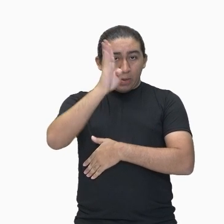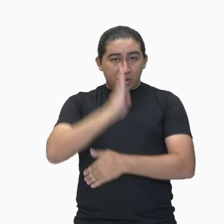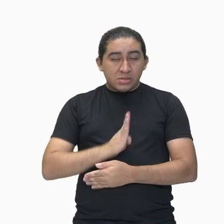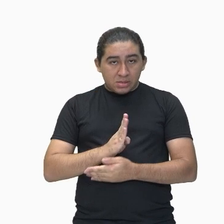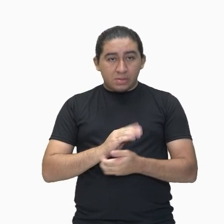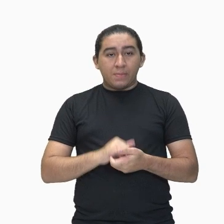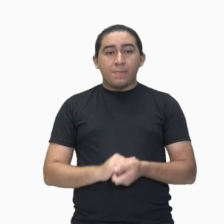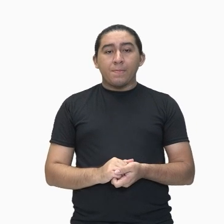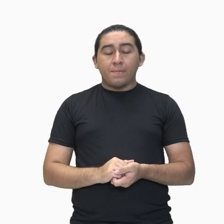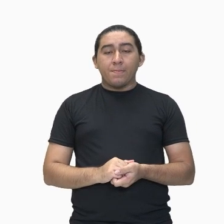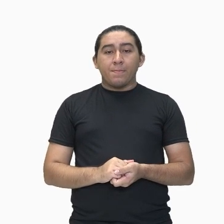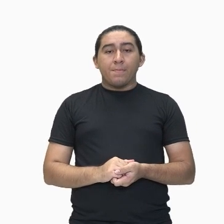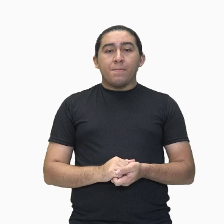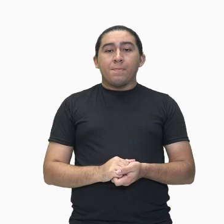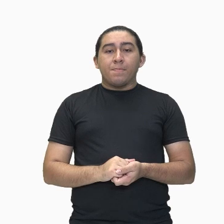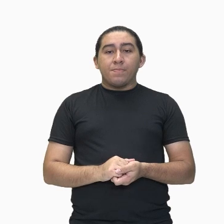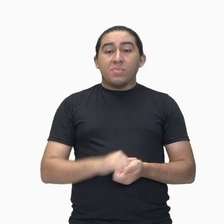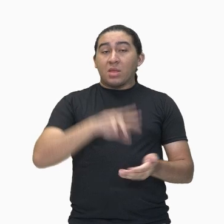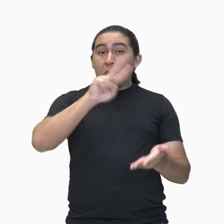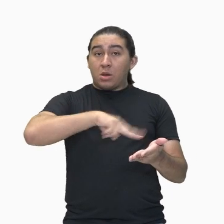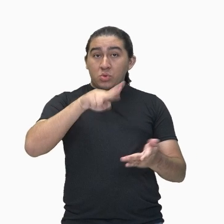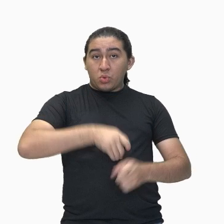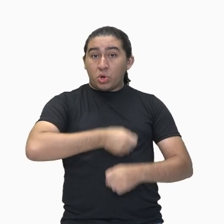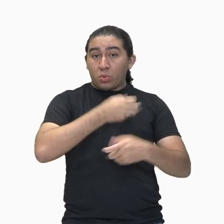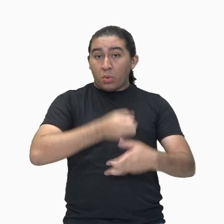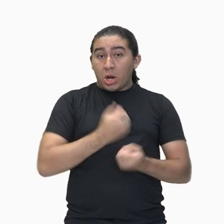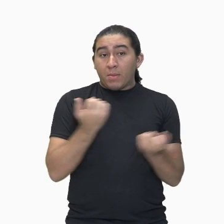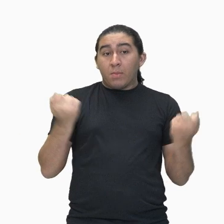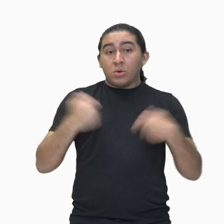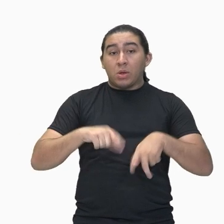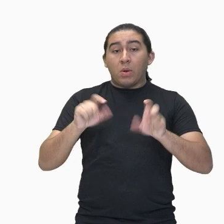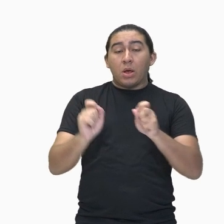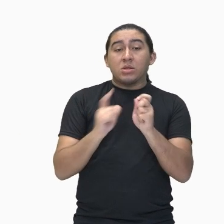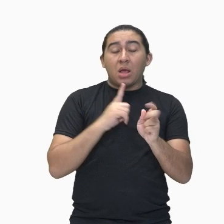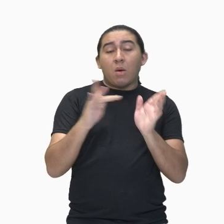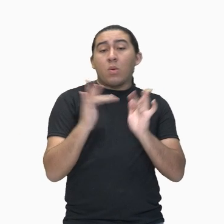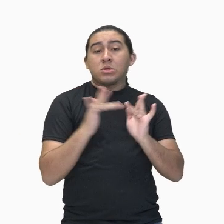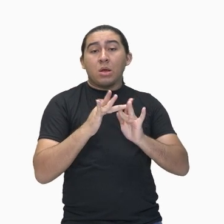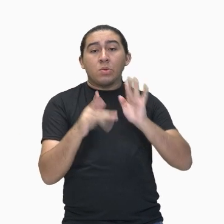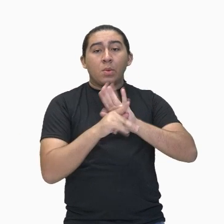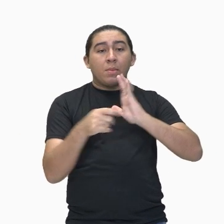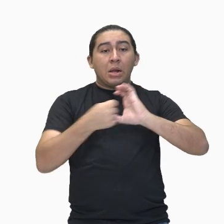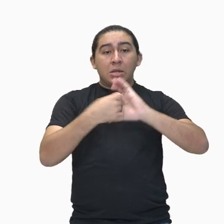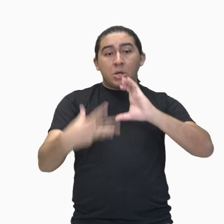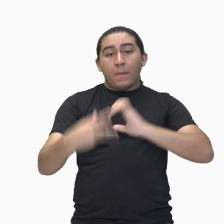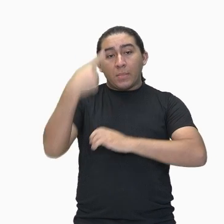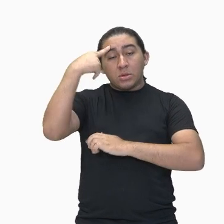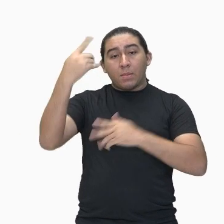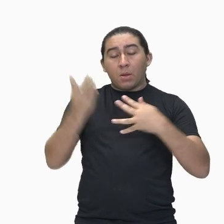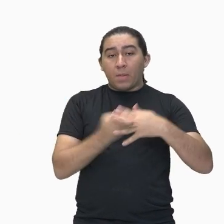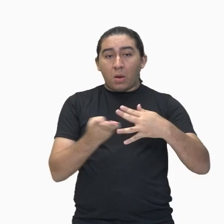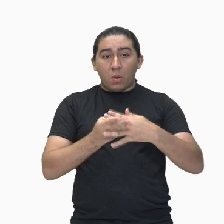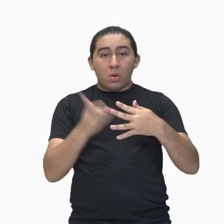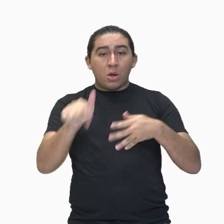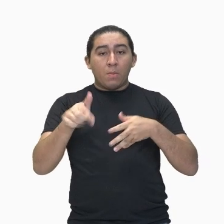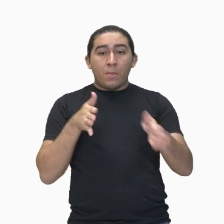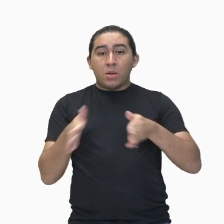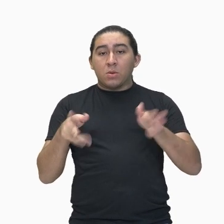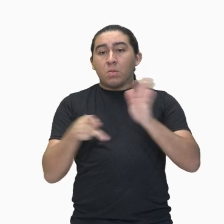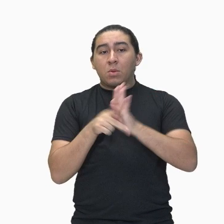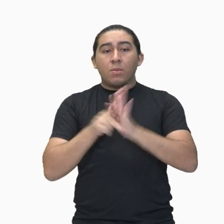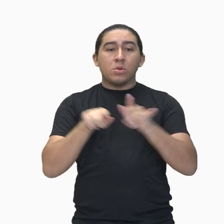primeiro momento da literatura brasileira. A leitura do poema permite a identificação de características do pensamento